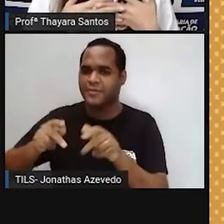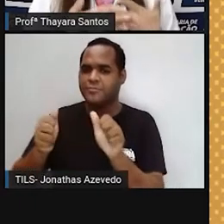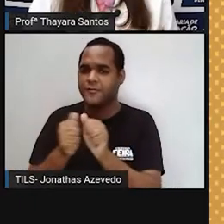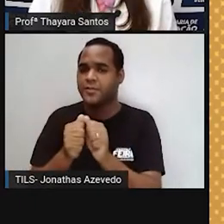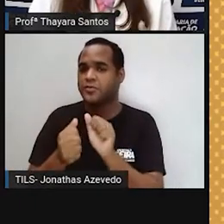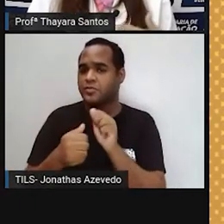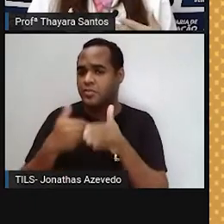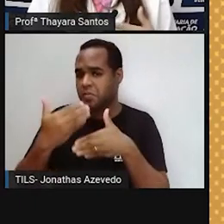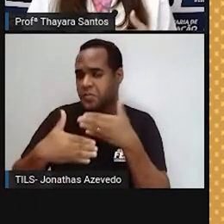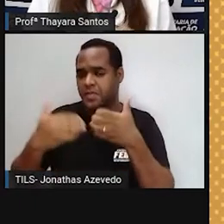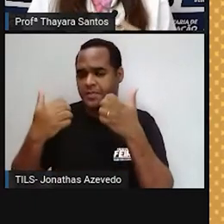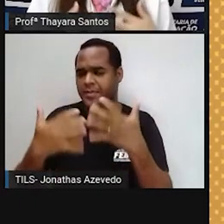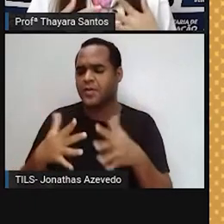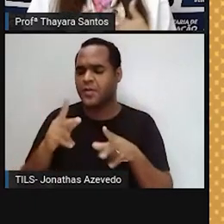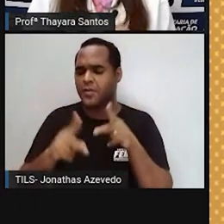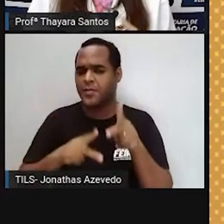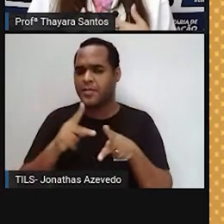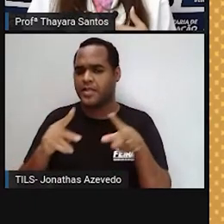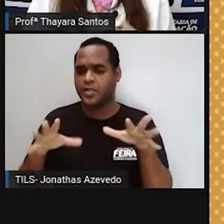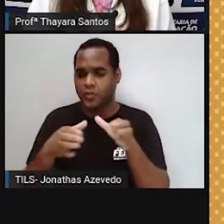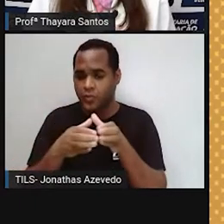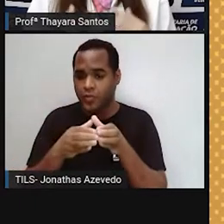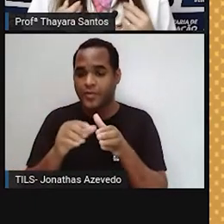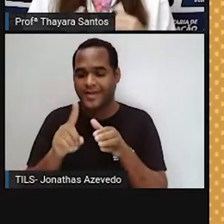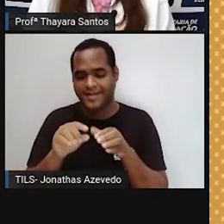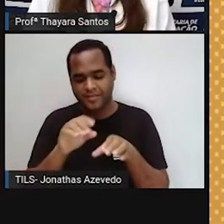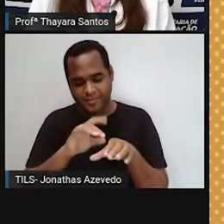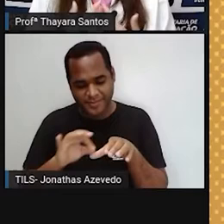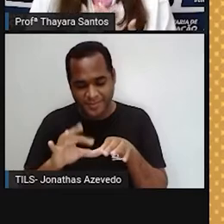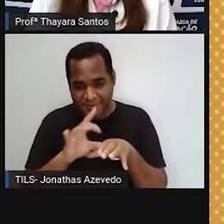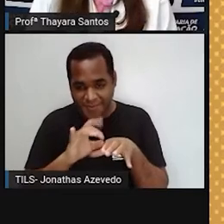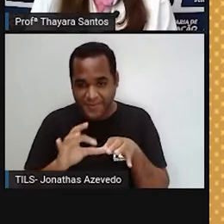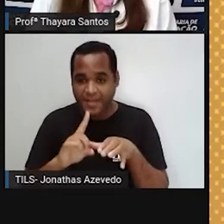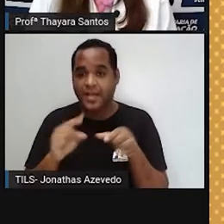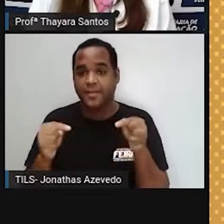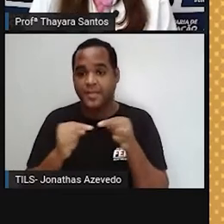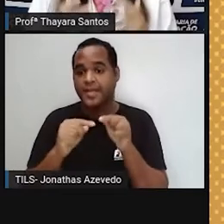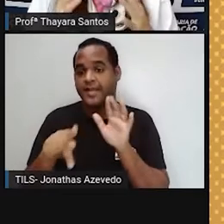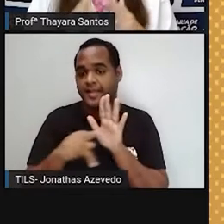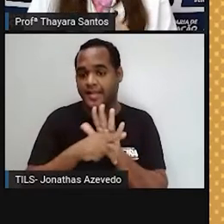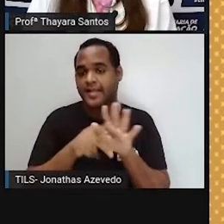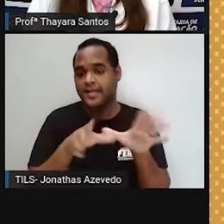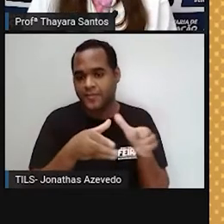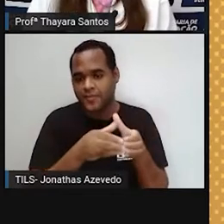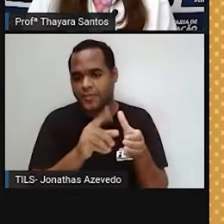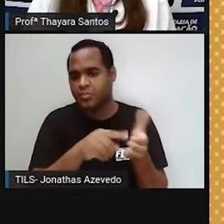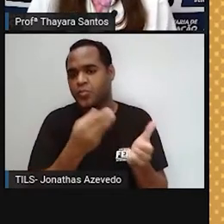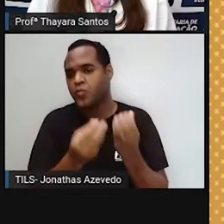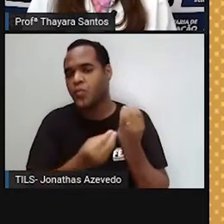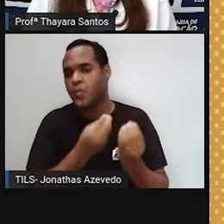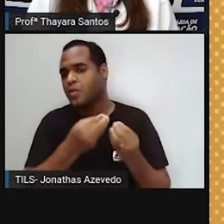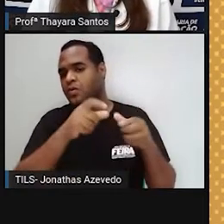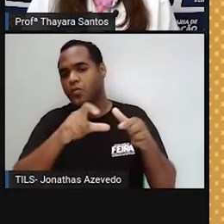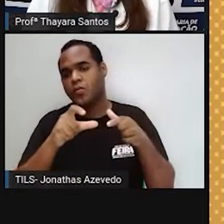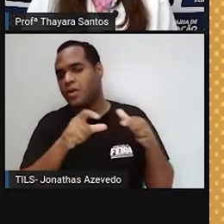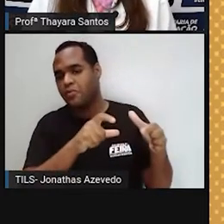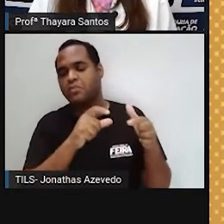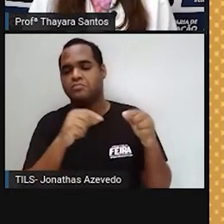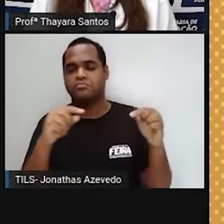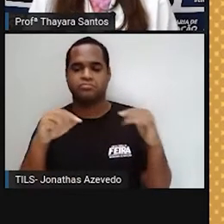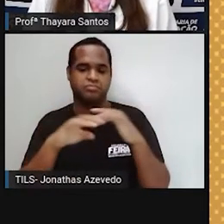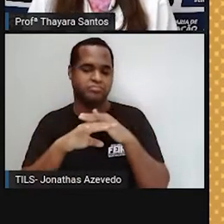quem não se lembra, população é um conjunto de organismos que fazem parte da mesma espécie e vivem ali no mesmo local ao mesmo